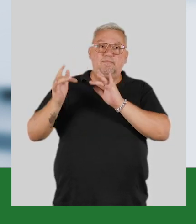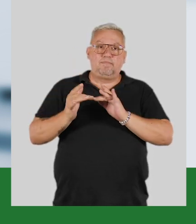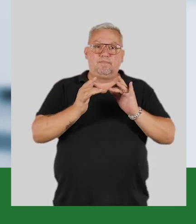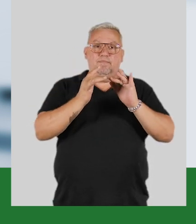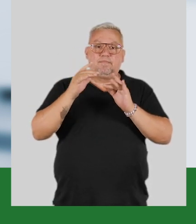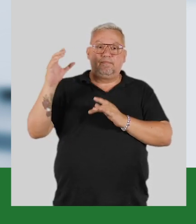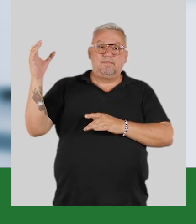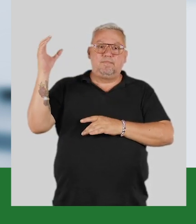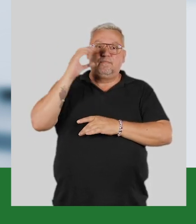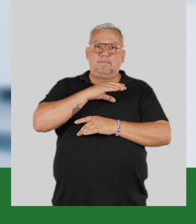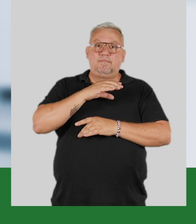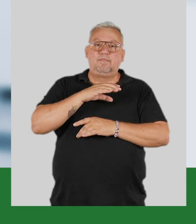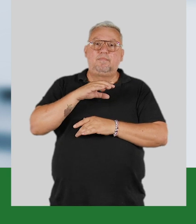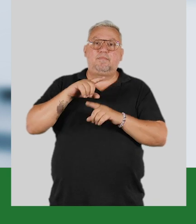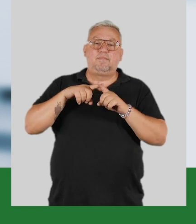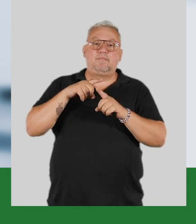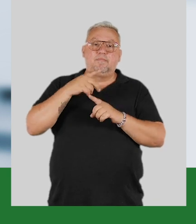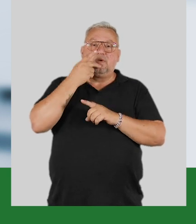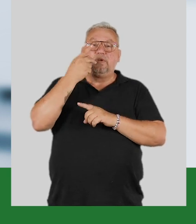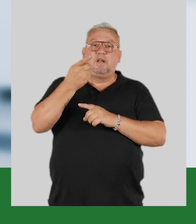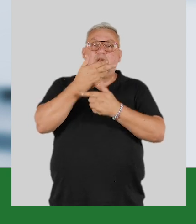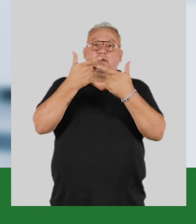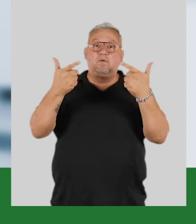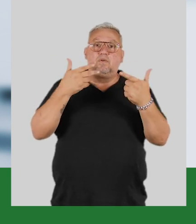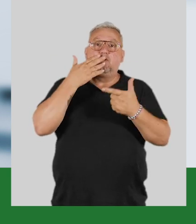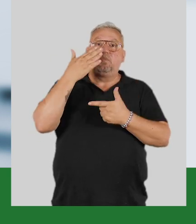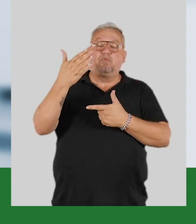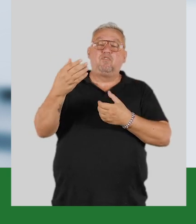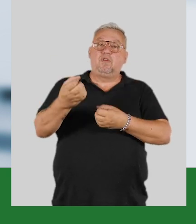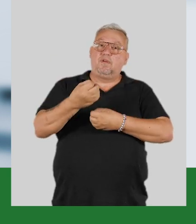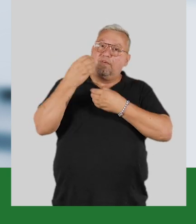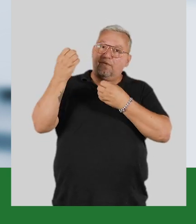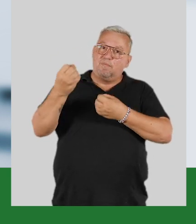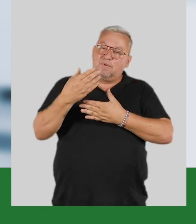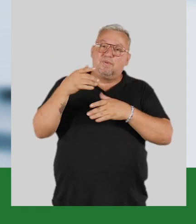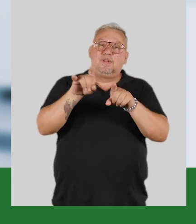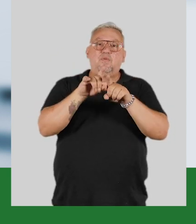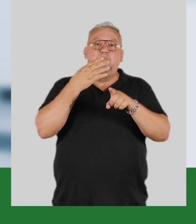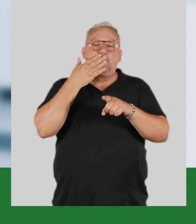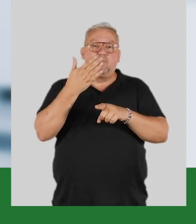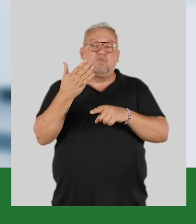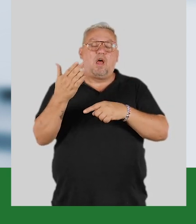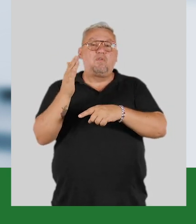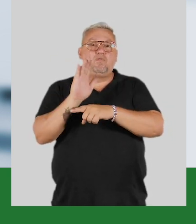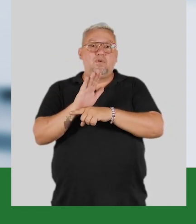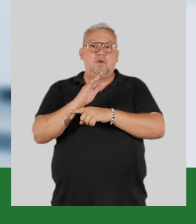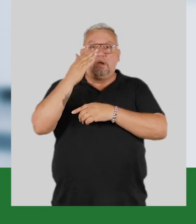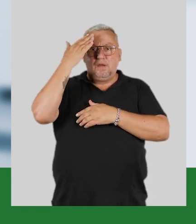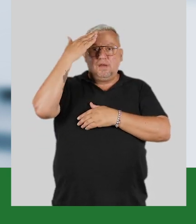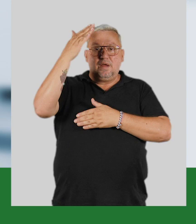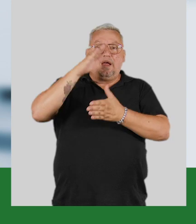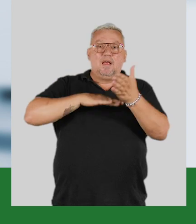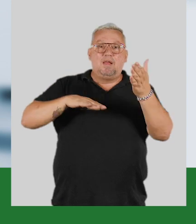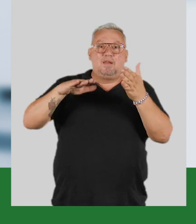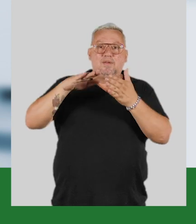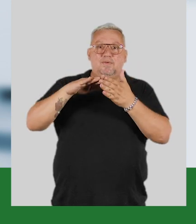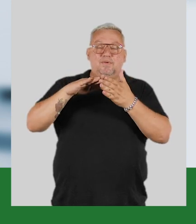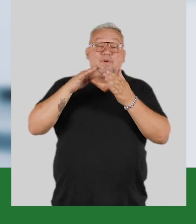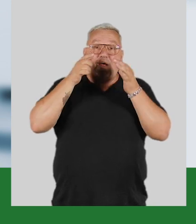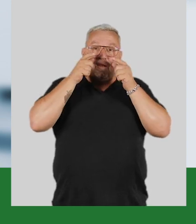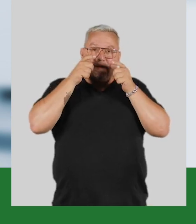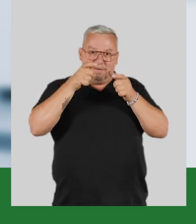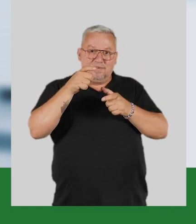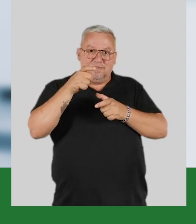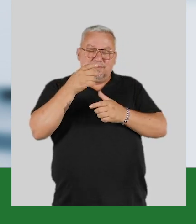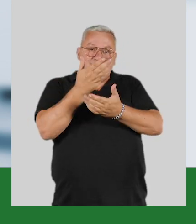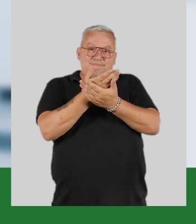contatos rápidos, para reportar casos e pedir informações, pedir ajuda. Eu agradeço a todos que assistiram